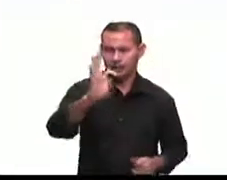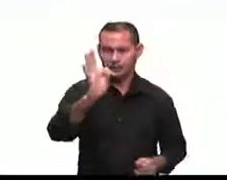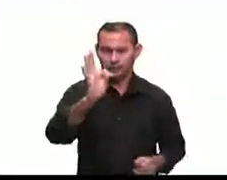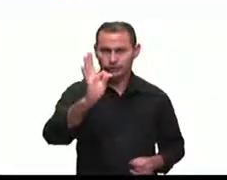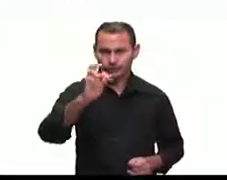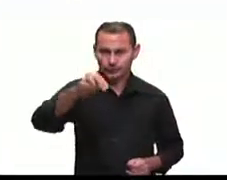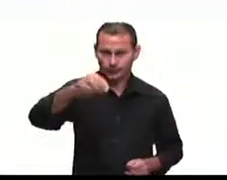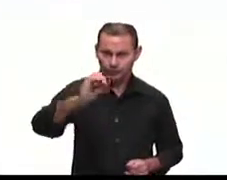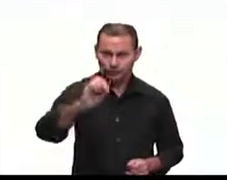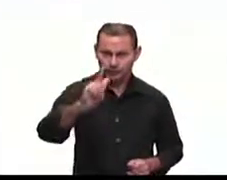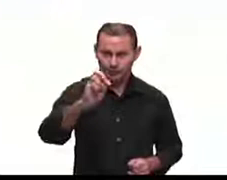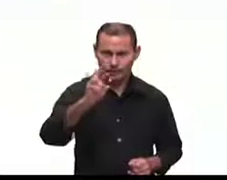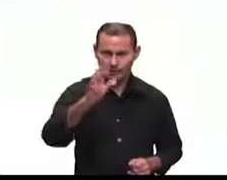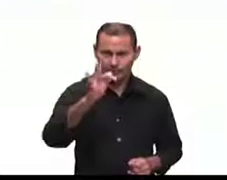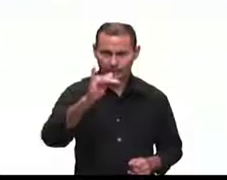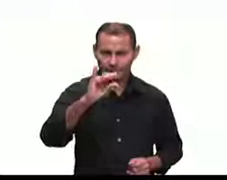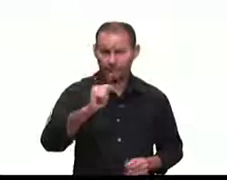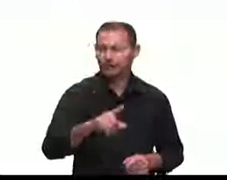etnográfica e a